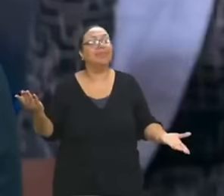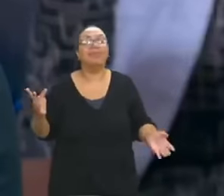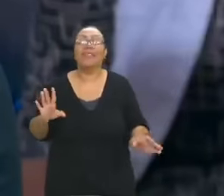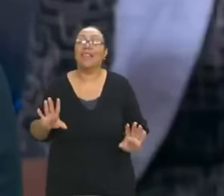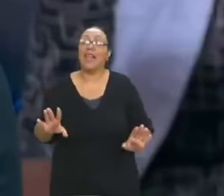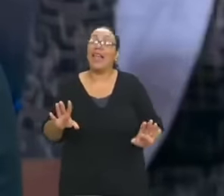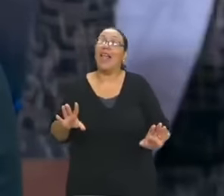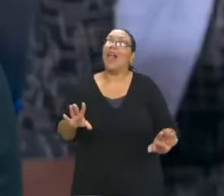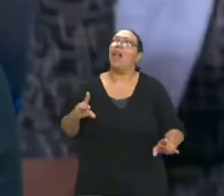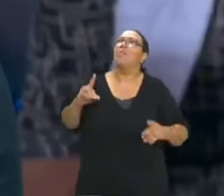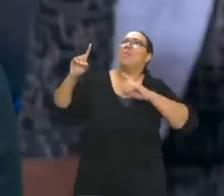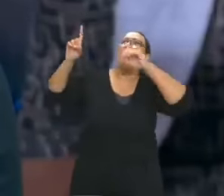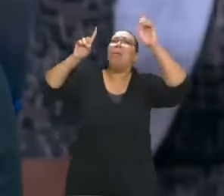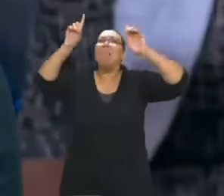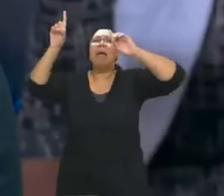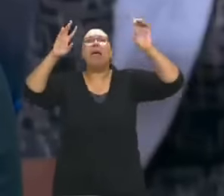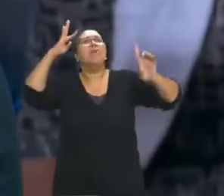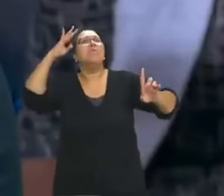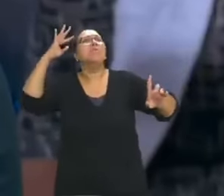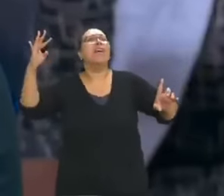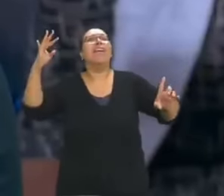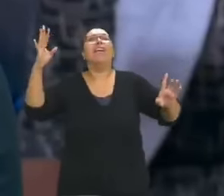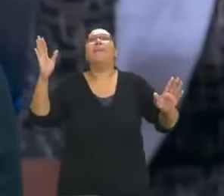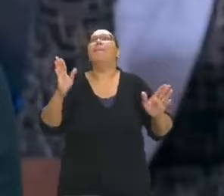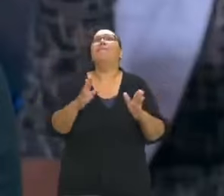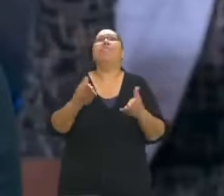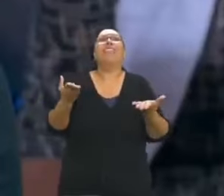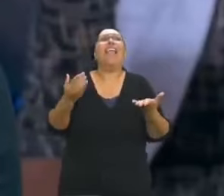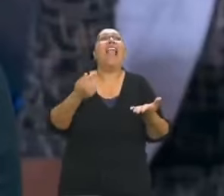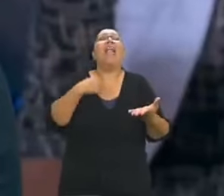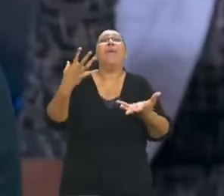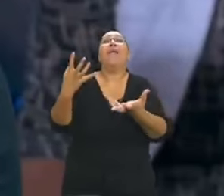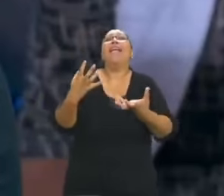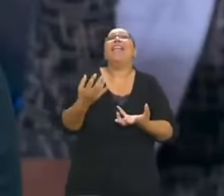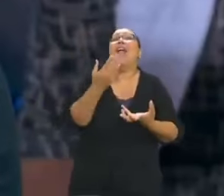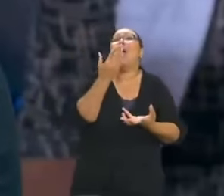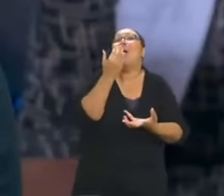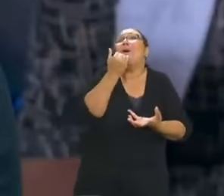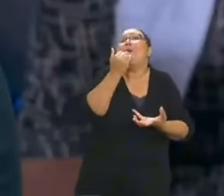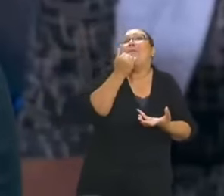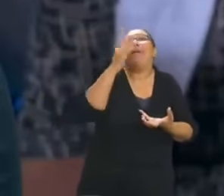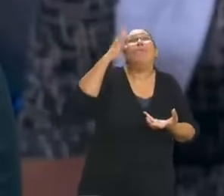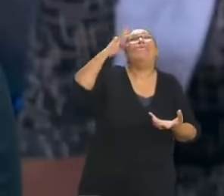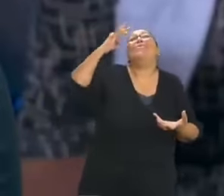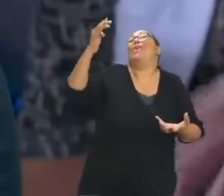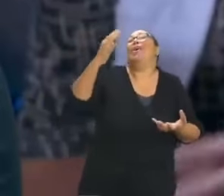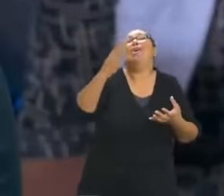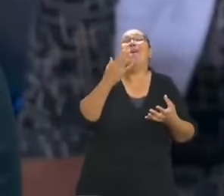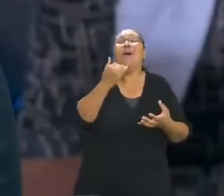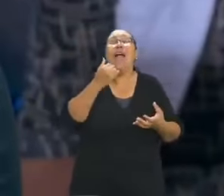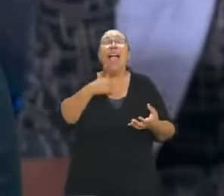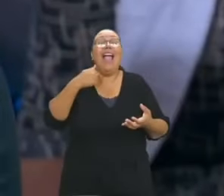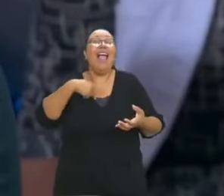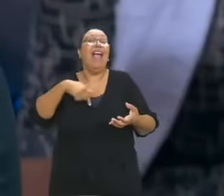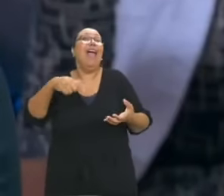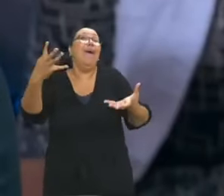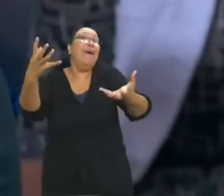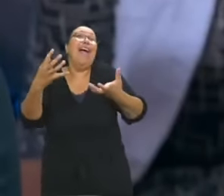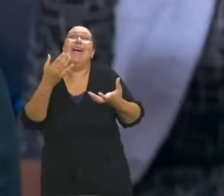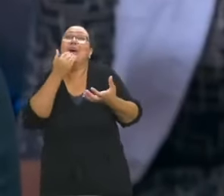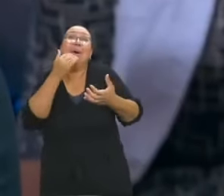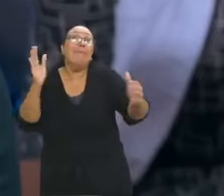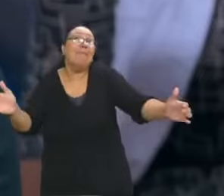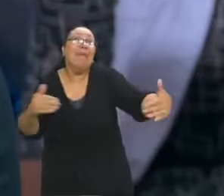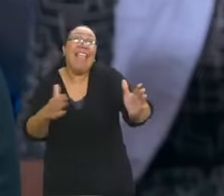eram coisas tão... Ah, eu queria receber uma cesta básica. O meu sonho é vir com a minha mãe receber uma cesta